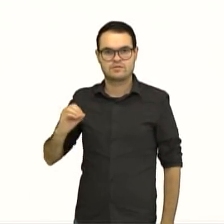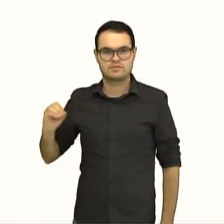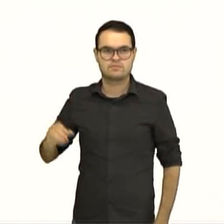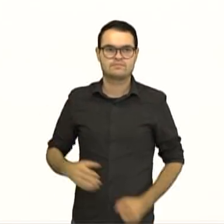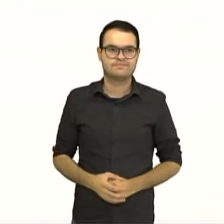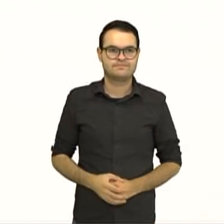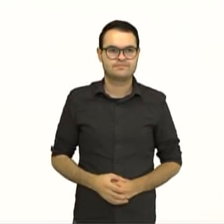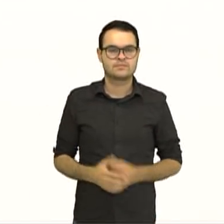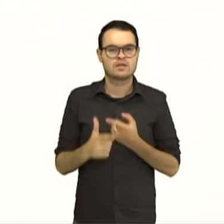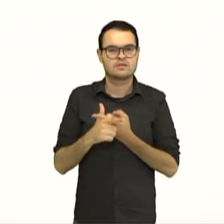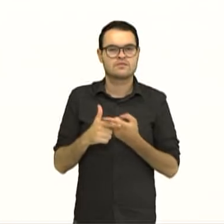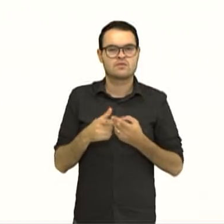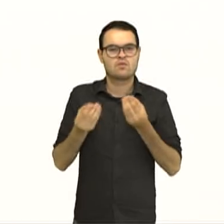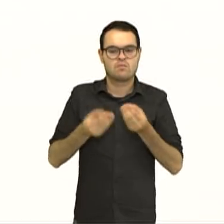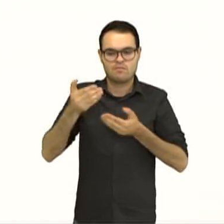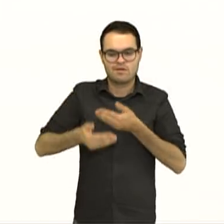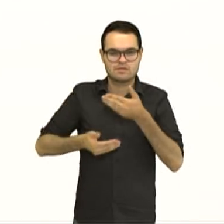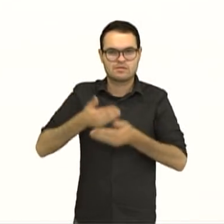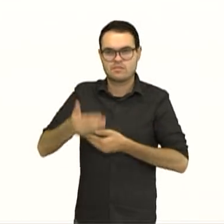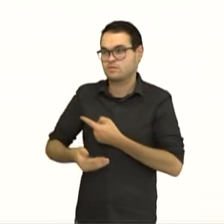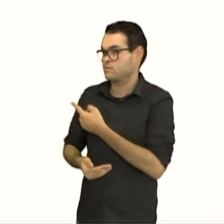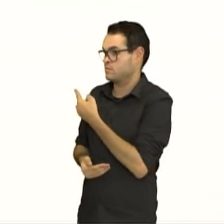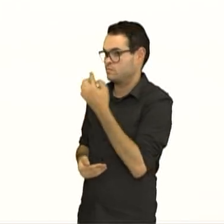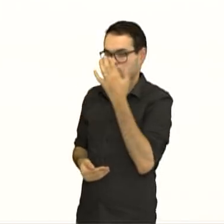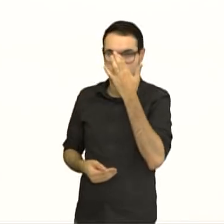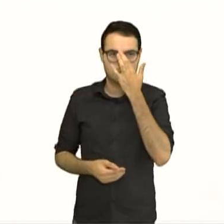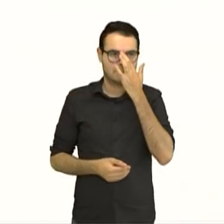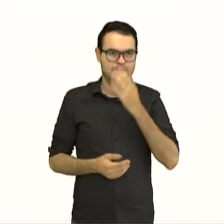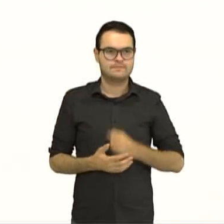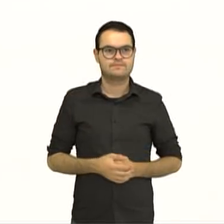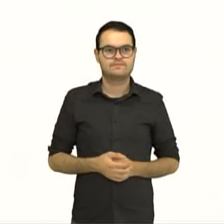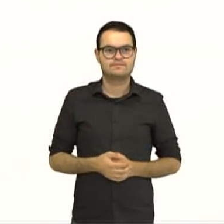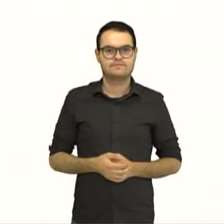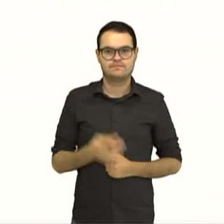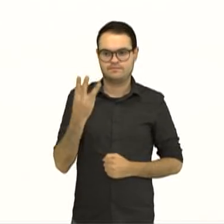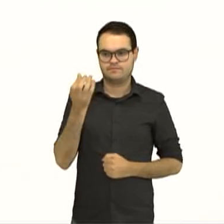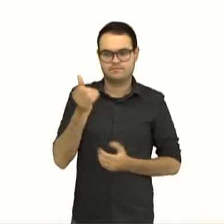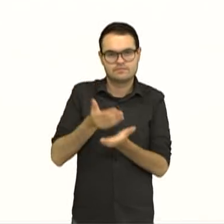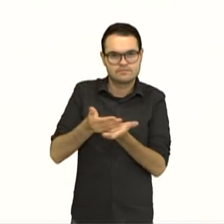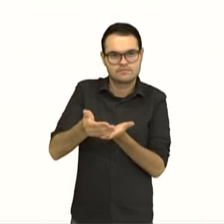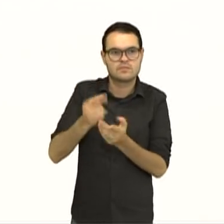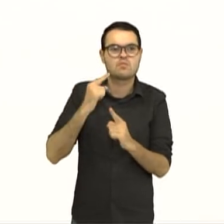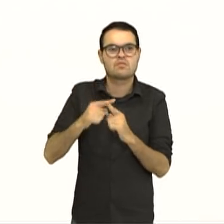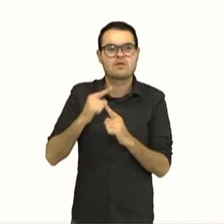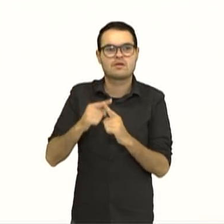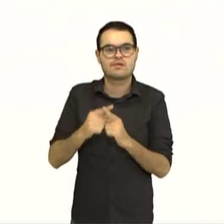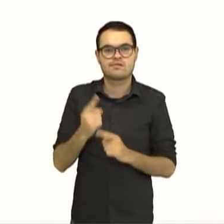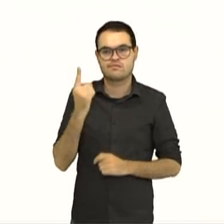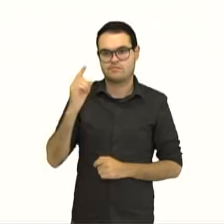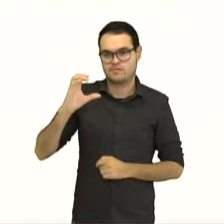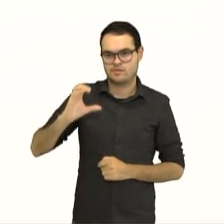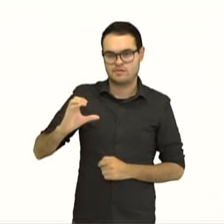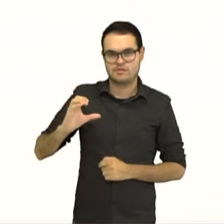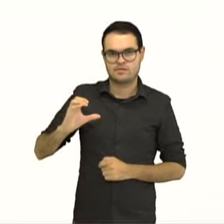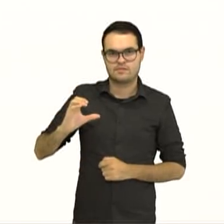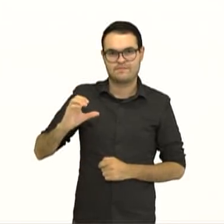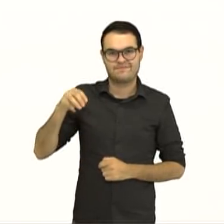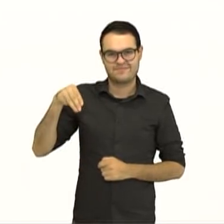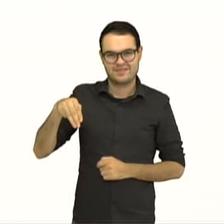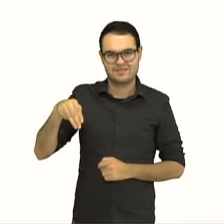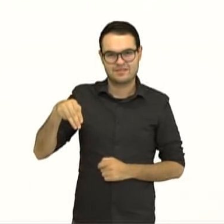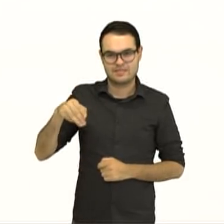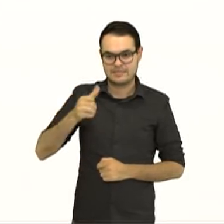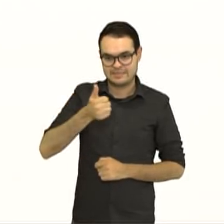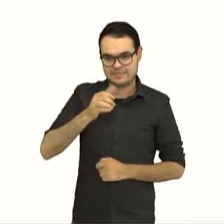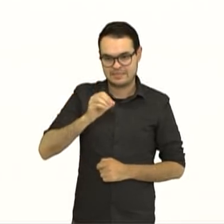o algoritmo passo a passo aqui. Vou começar pelo 36. Porque se eu colocar uma centena de milhar, 100